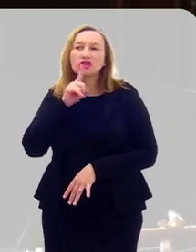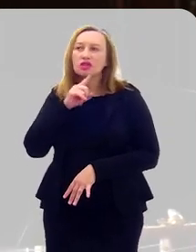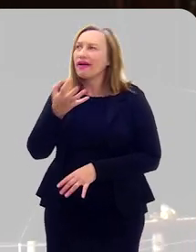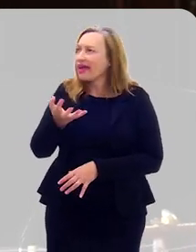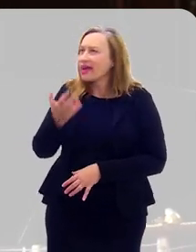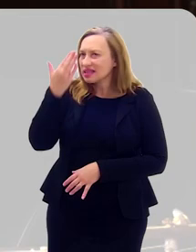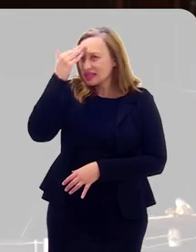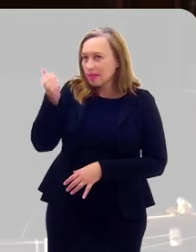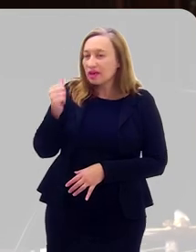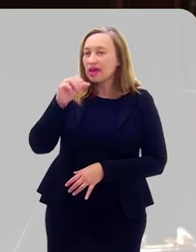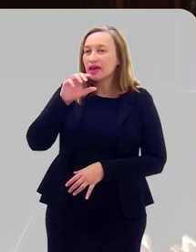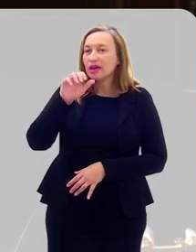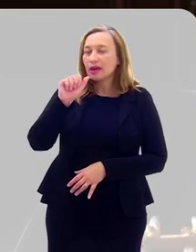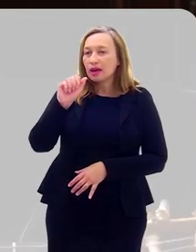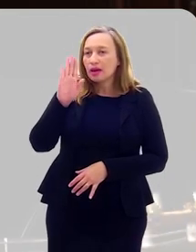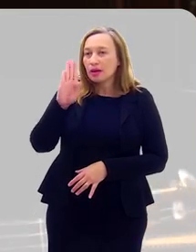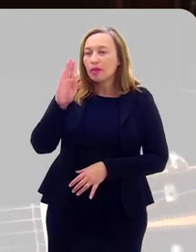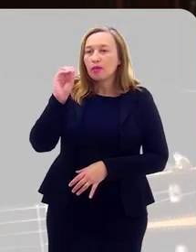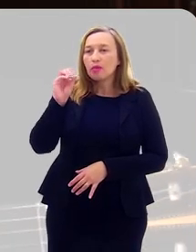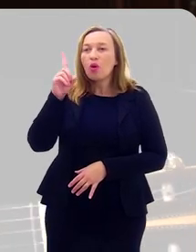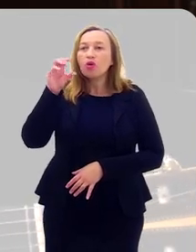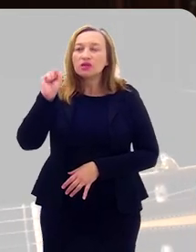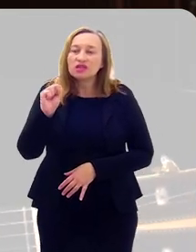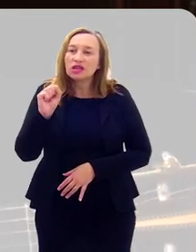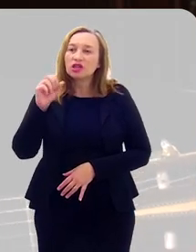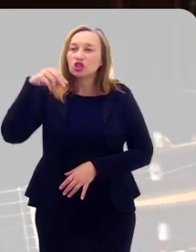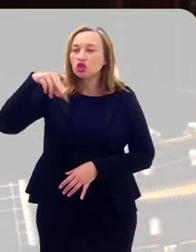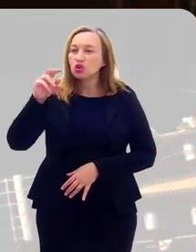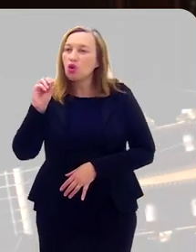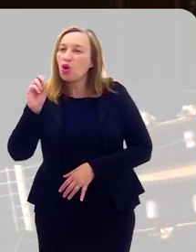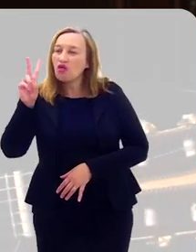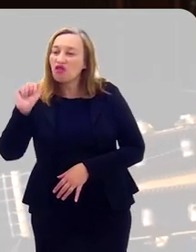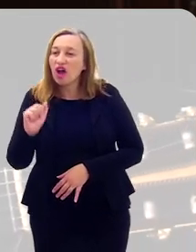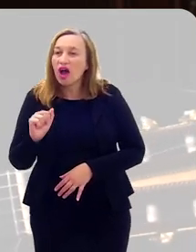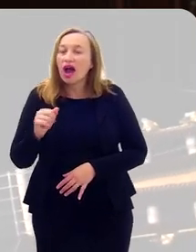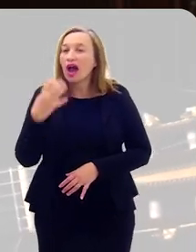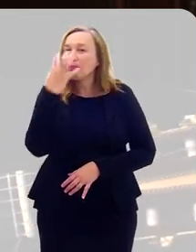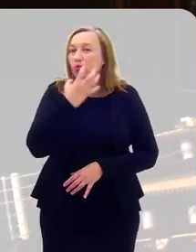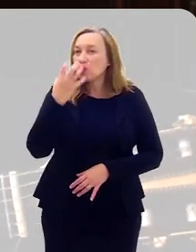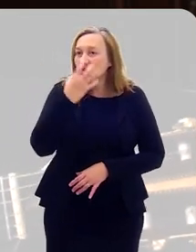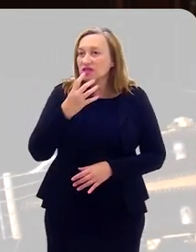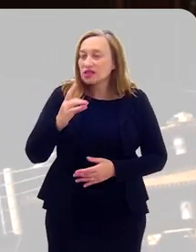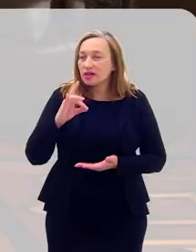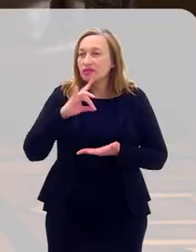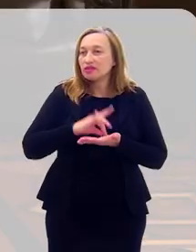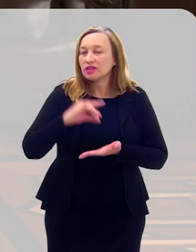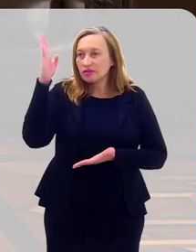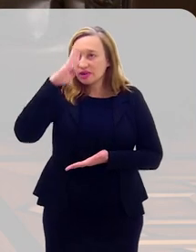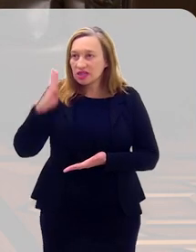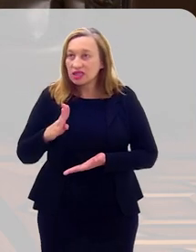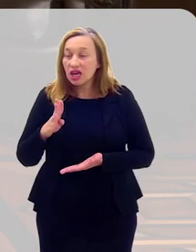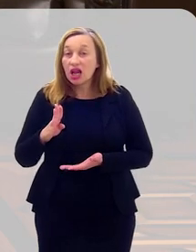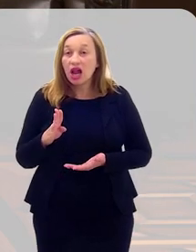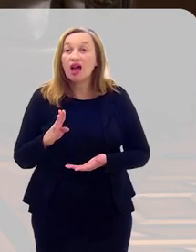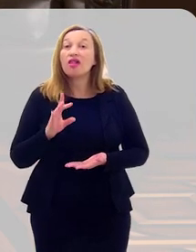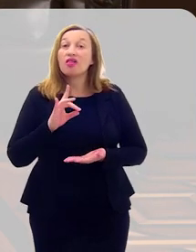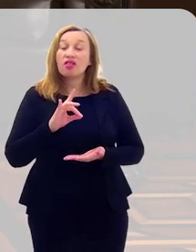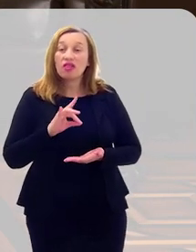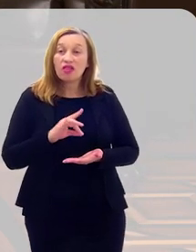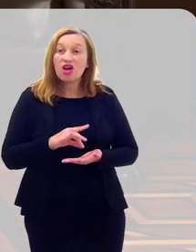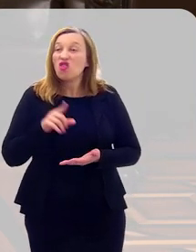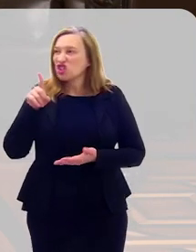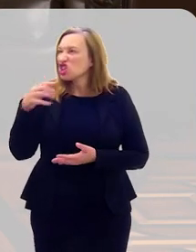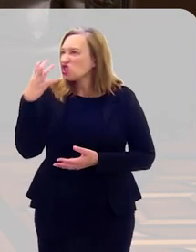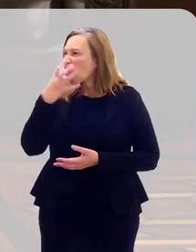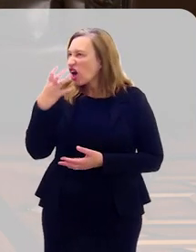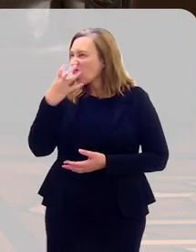ama eles Bossa querem Nova. Saber de Bossa Nova, música popular brasileira genuína. Na verdade, o Ron Knoll lhe fez essa pergunta. Fez.